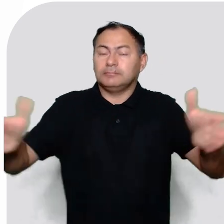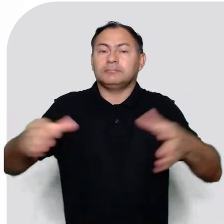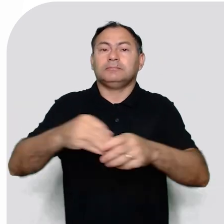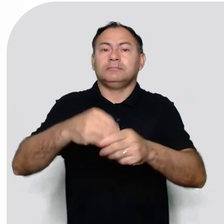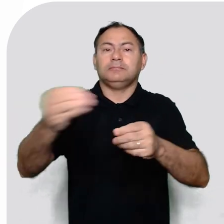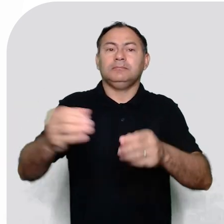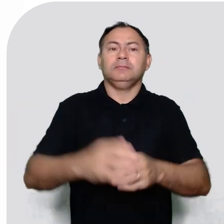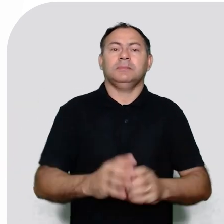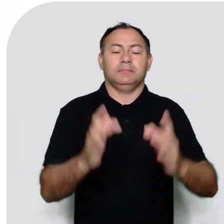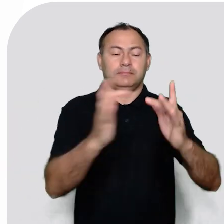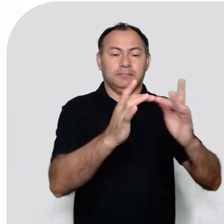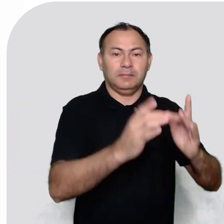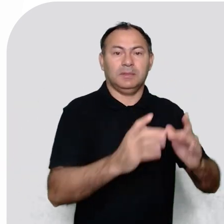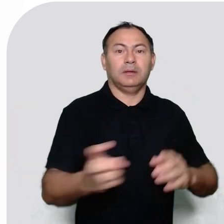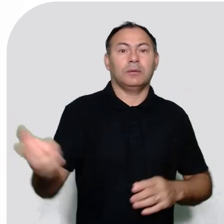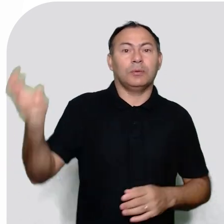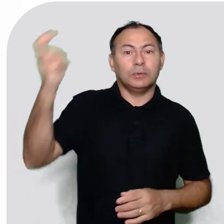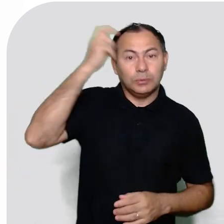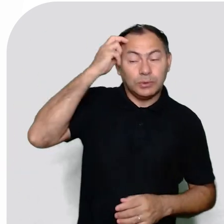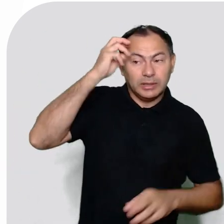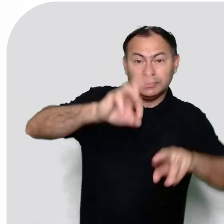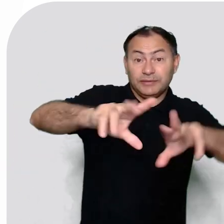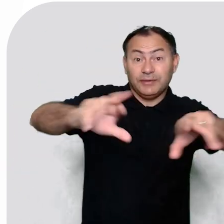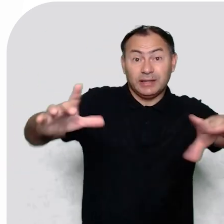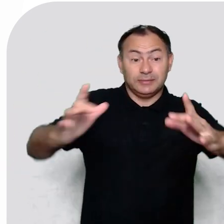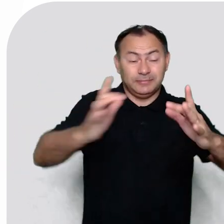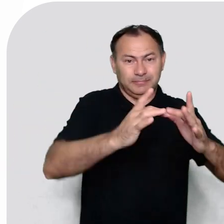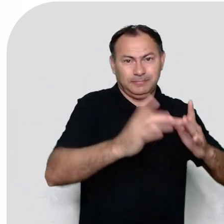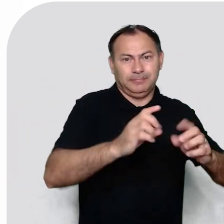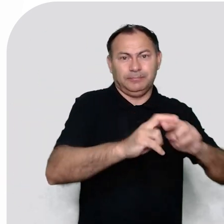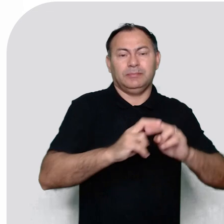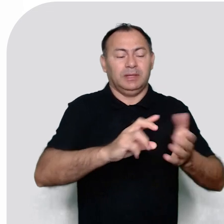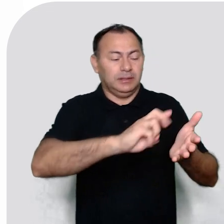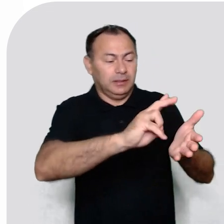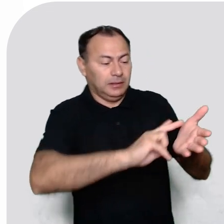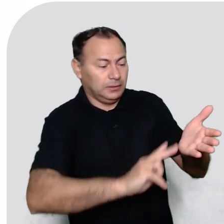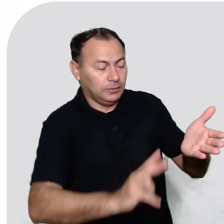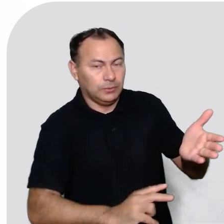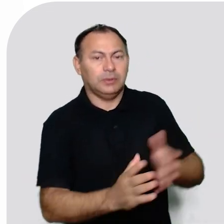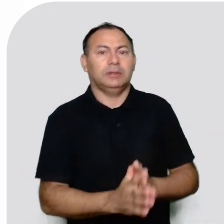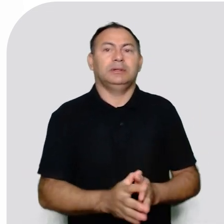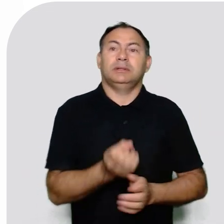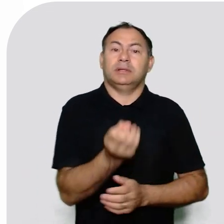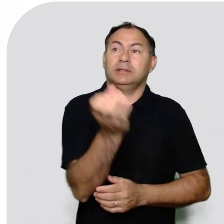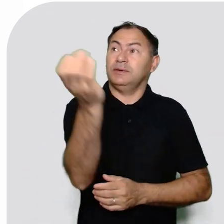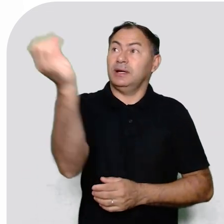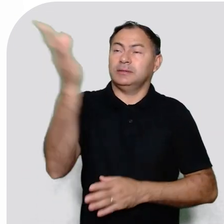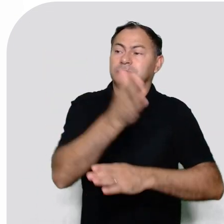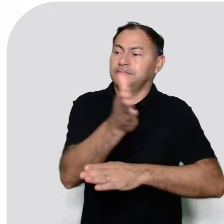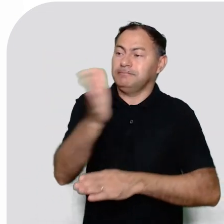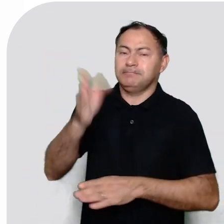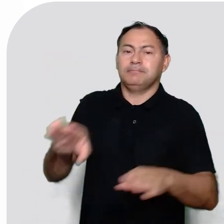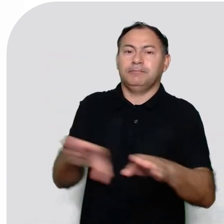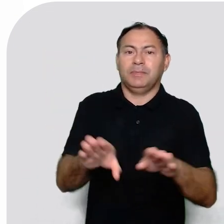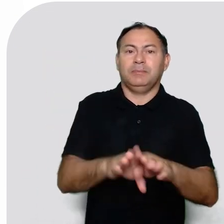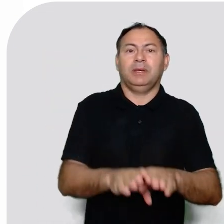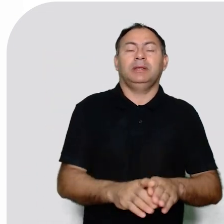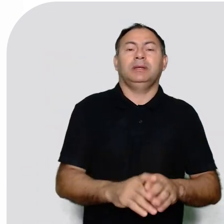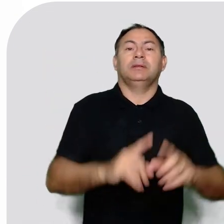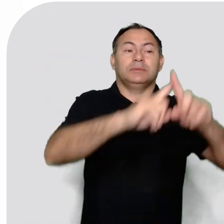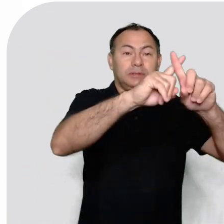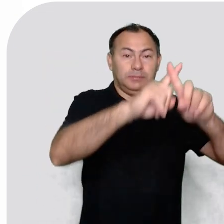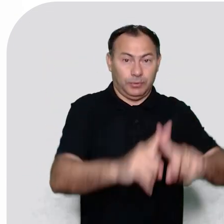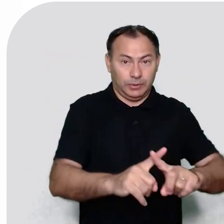alarga no contato com culturas diferentes, por meio das leituras, das viagens e até mesmo dos